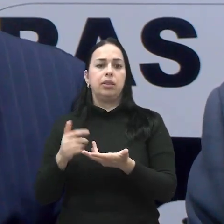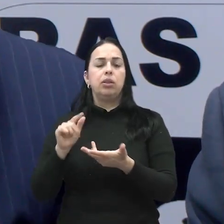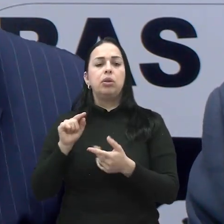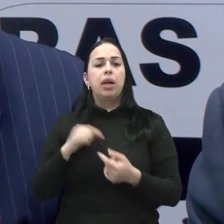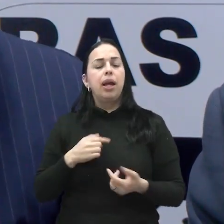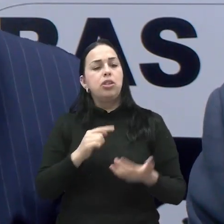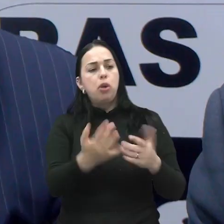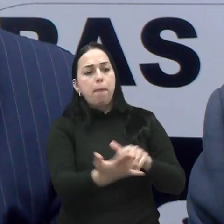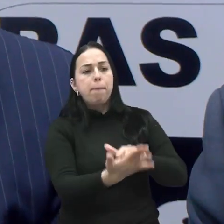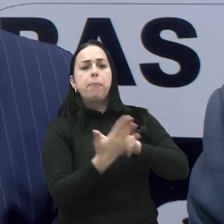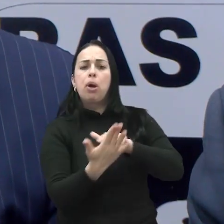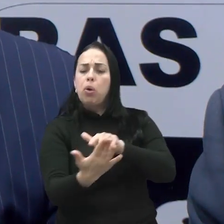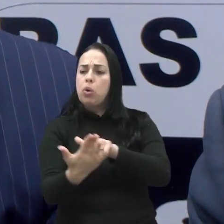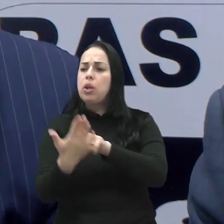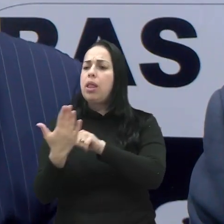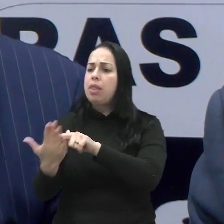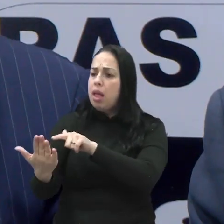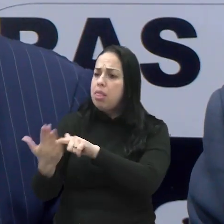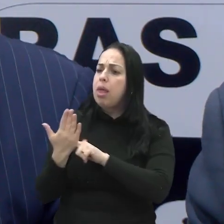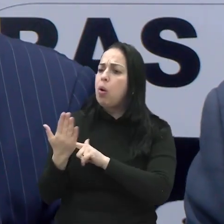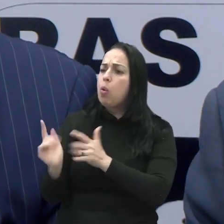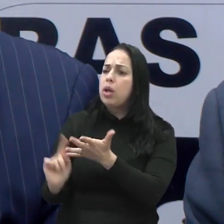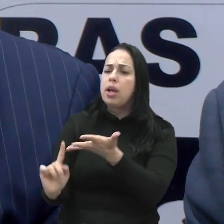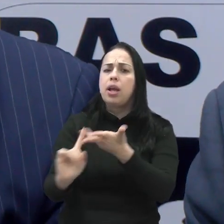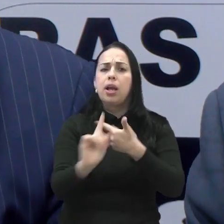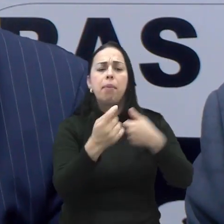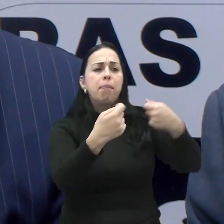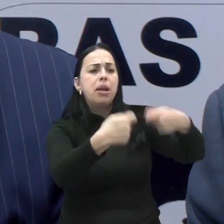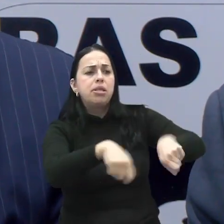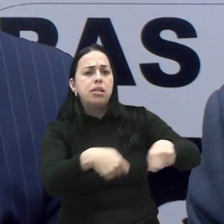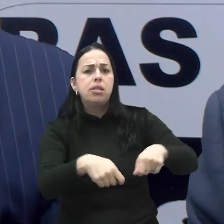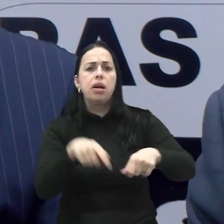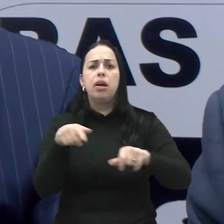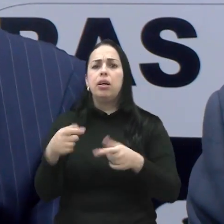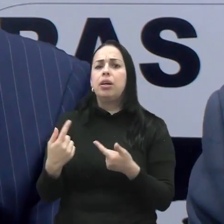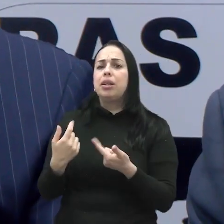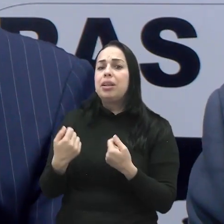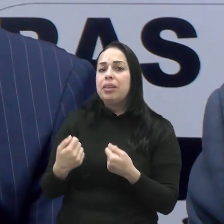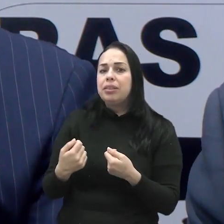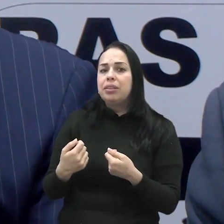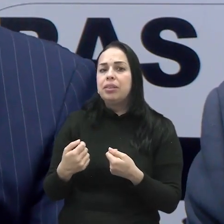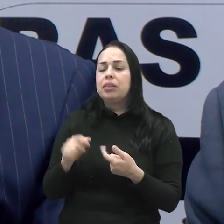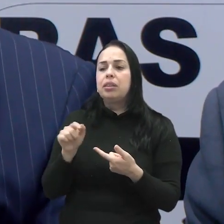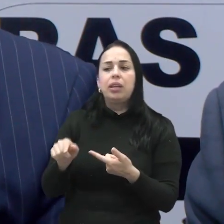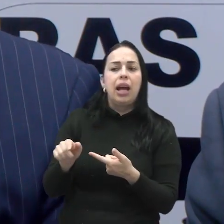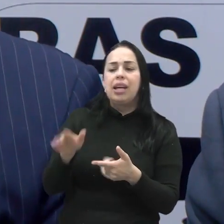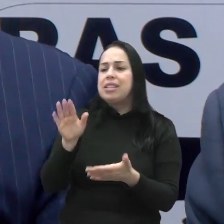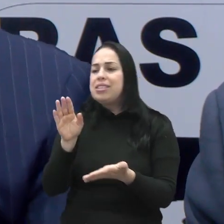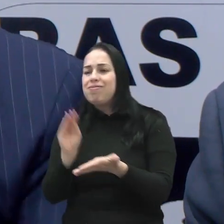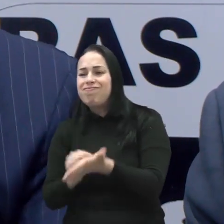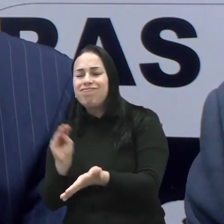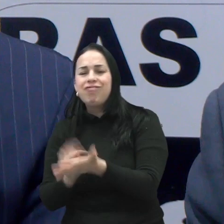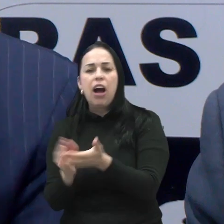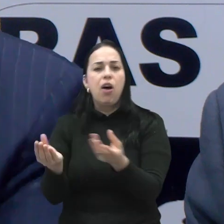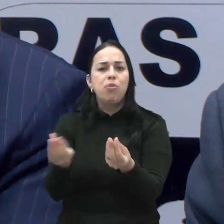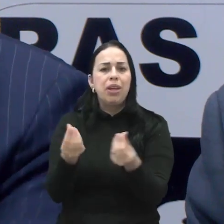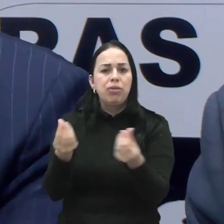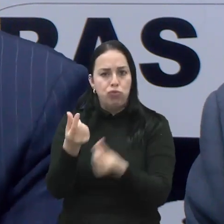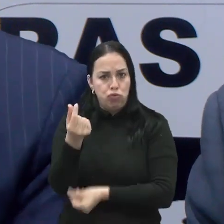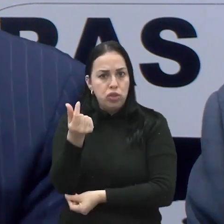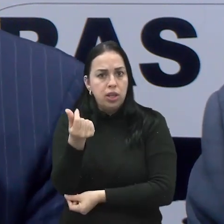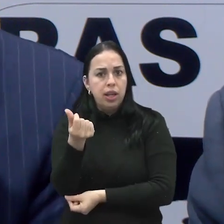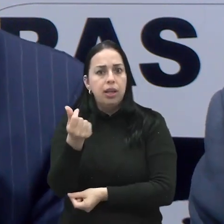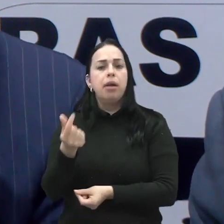prestadores, de apontarem para a gente aonde nós temos gargalos, aonde nós temos insuficiência de recursos